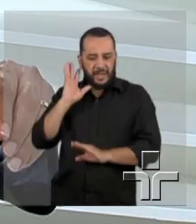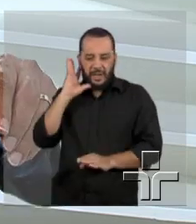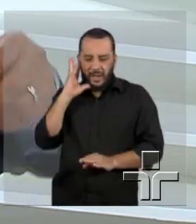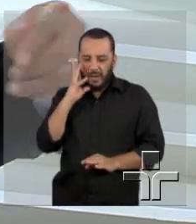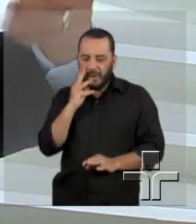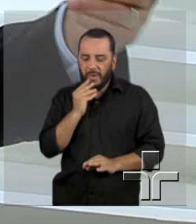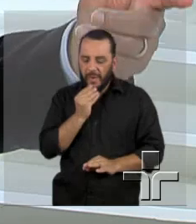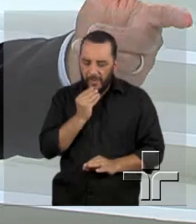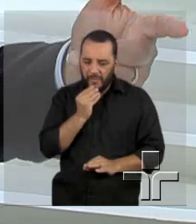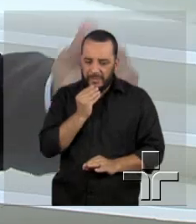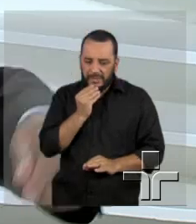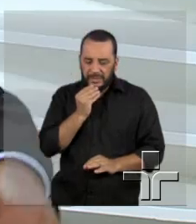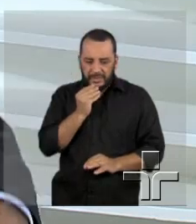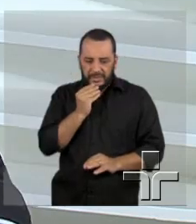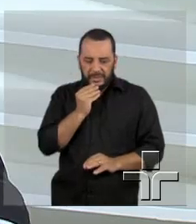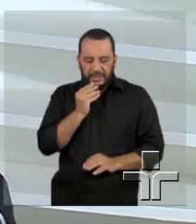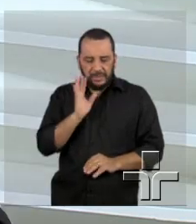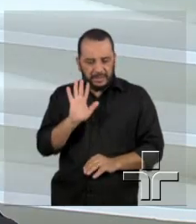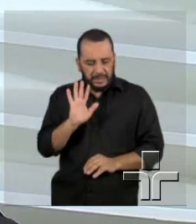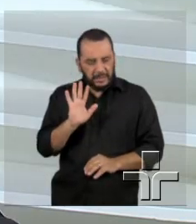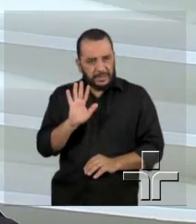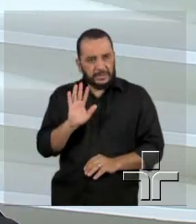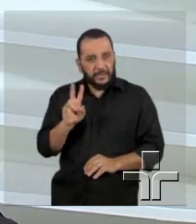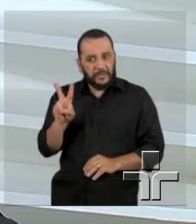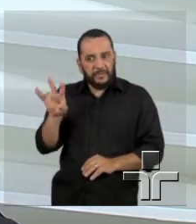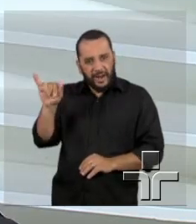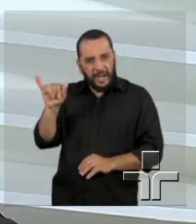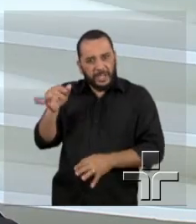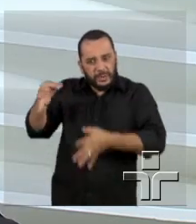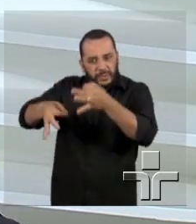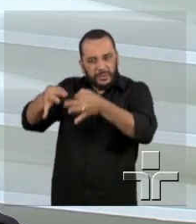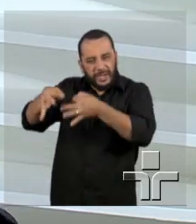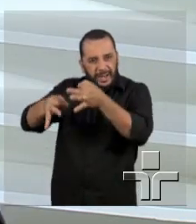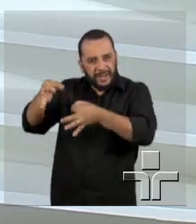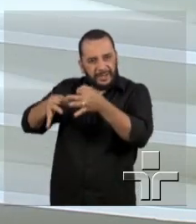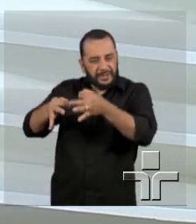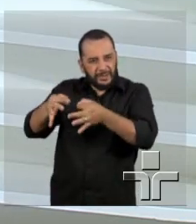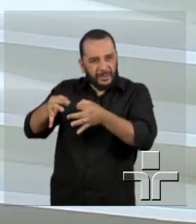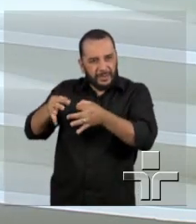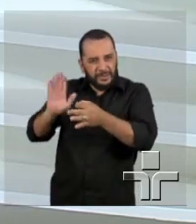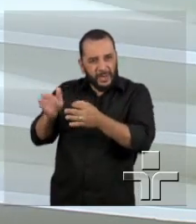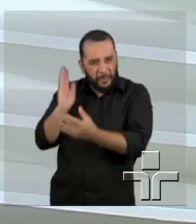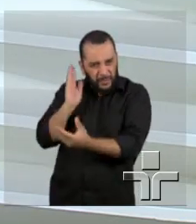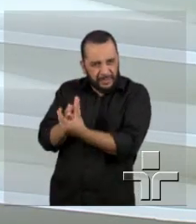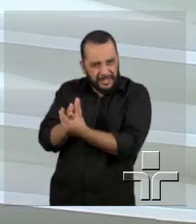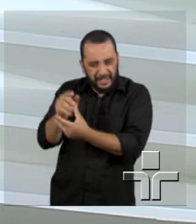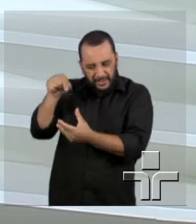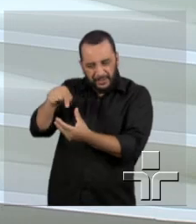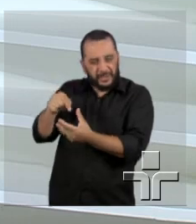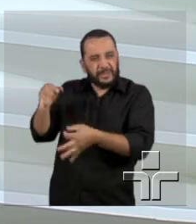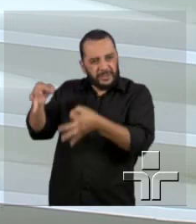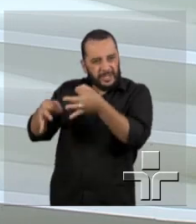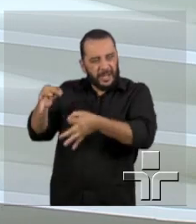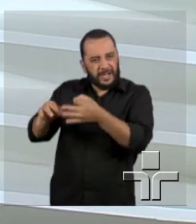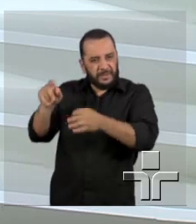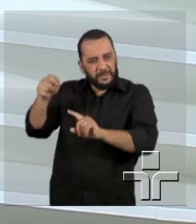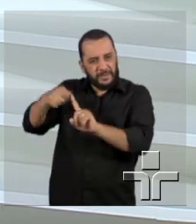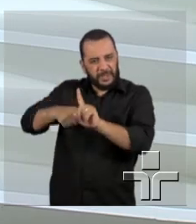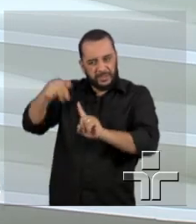como o mérito será julgado pelo Supremo em novembro, se ele estancasse